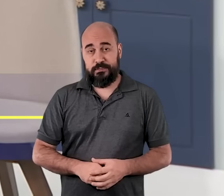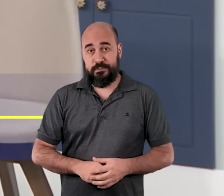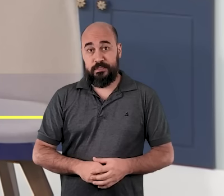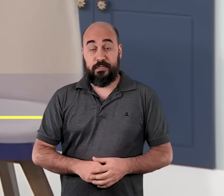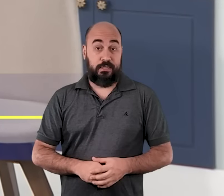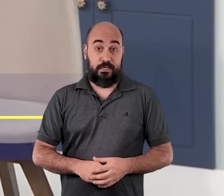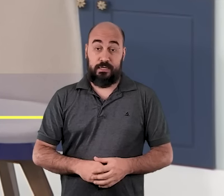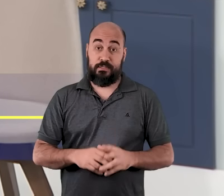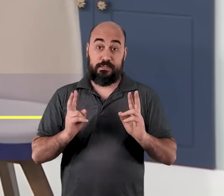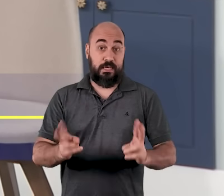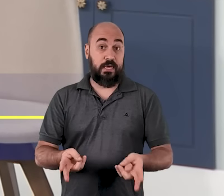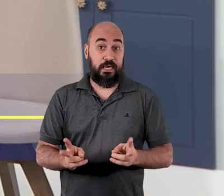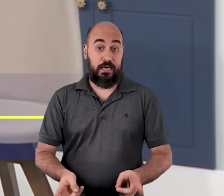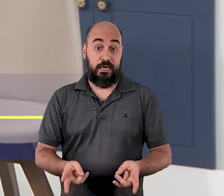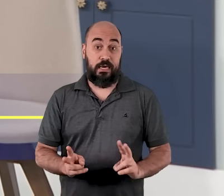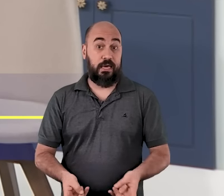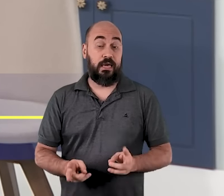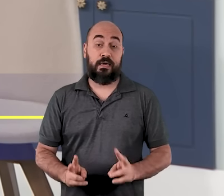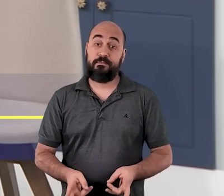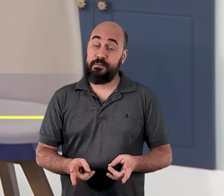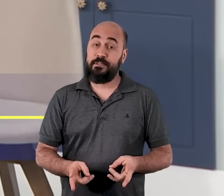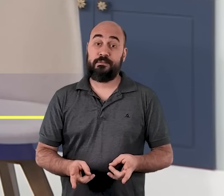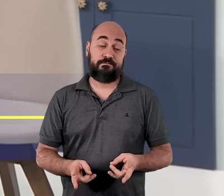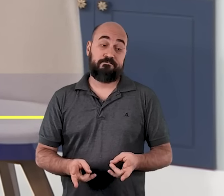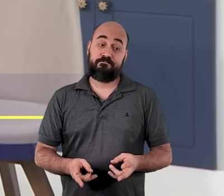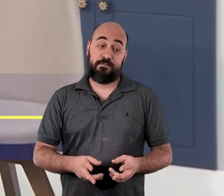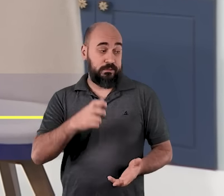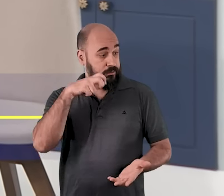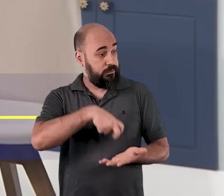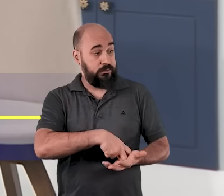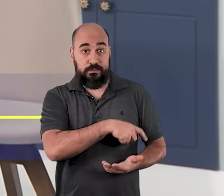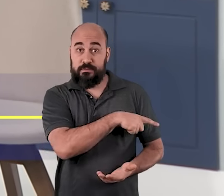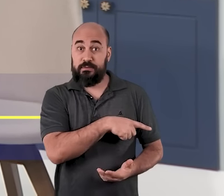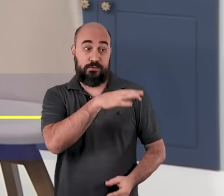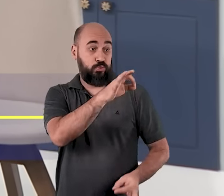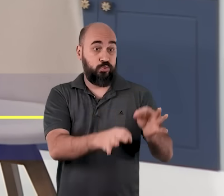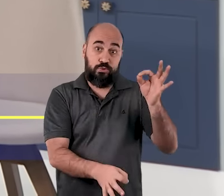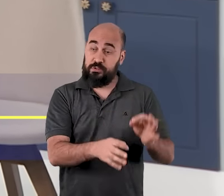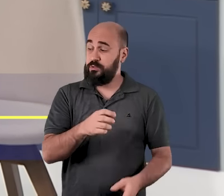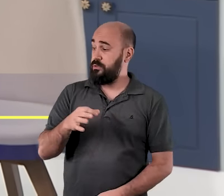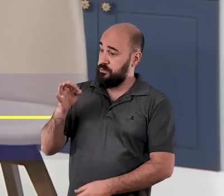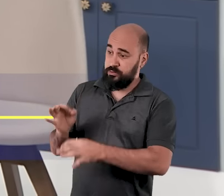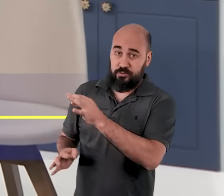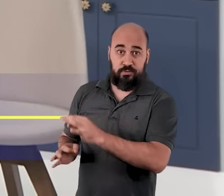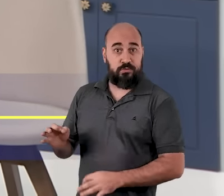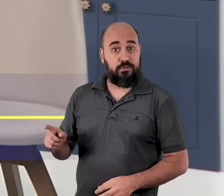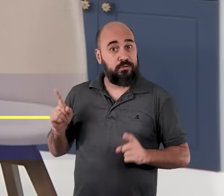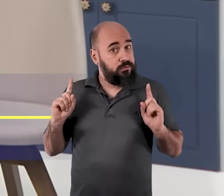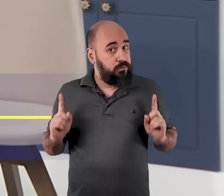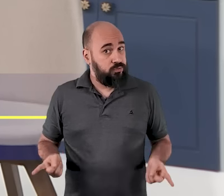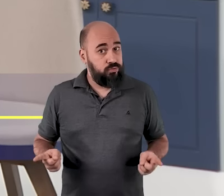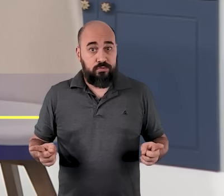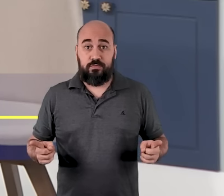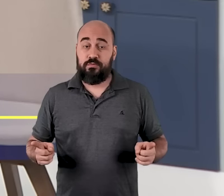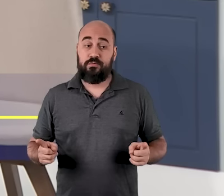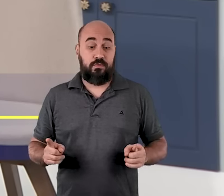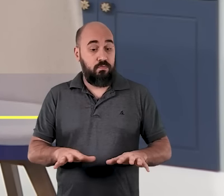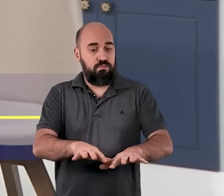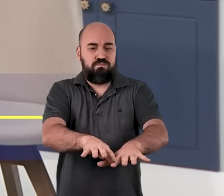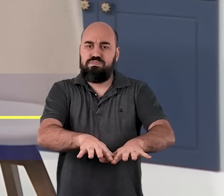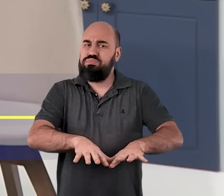pelo mesmo sistema, receberam a mesma sentença. Estavam rodeados pela mesma